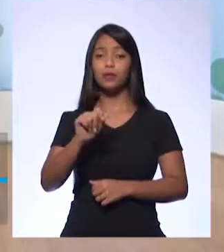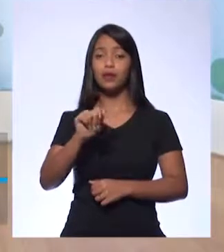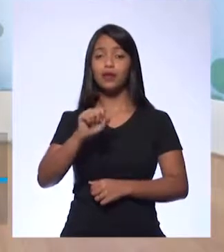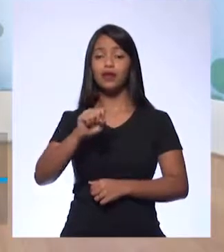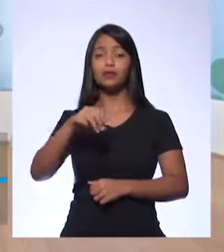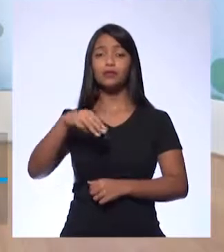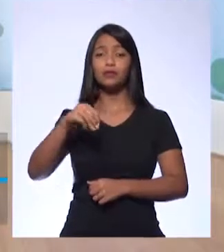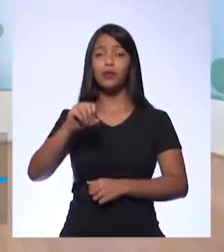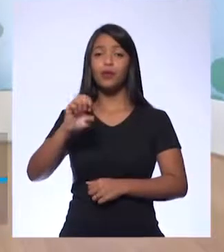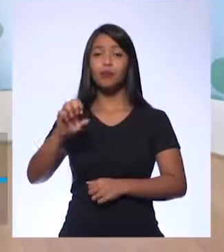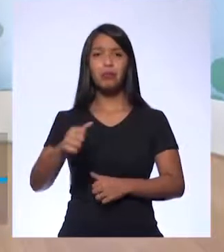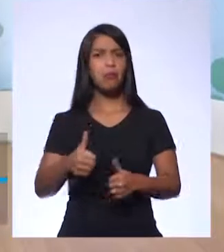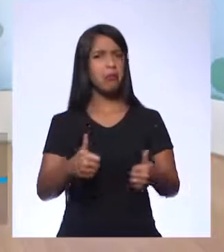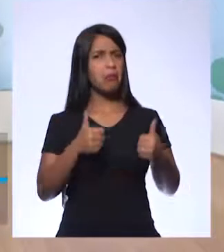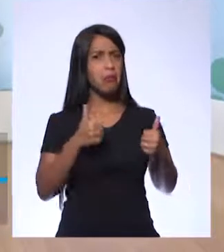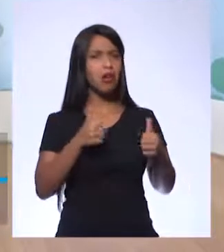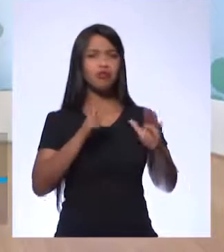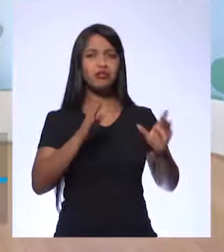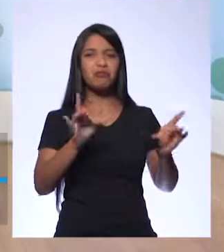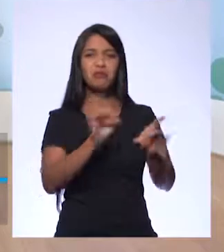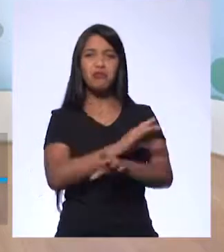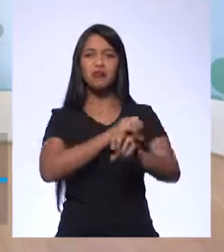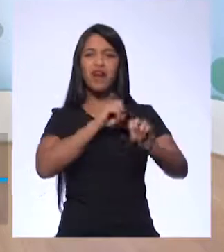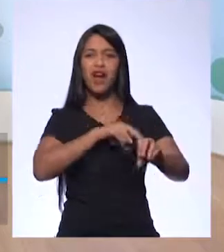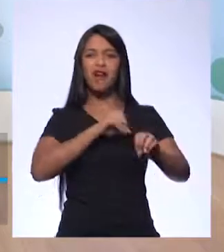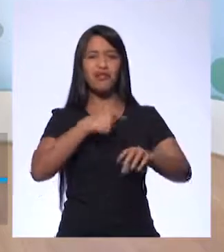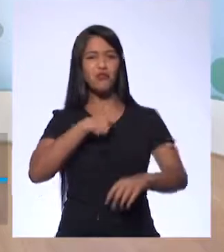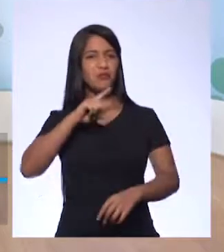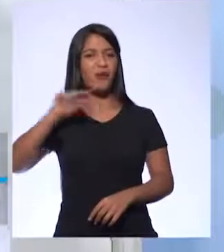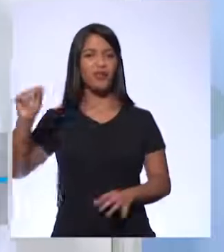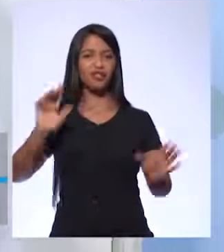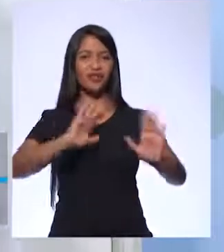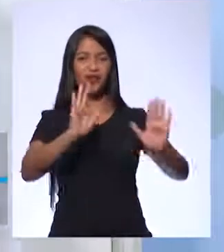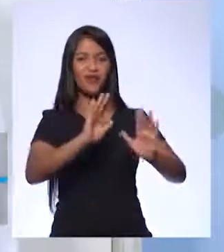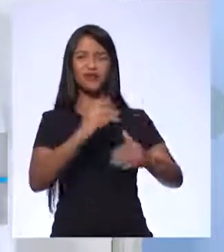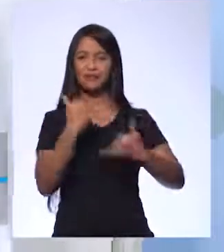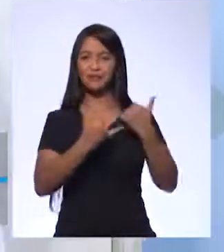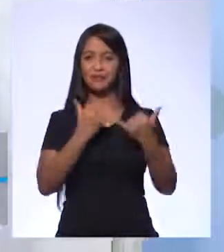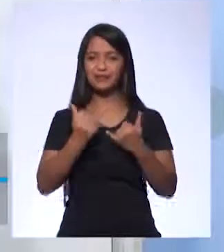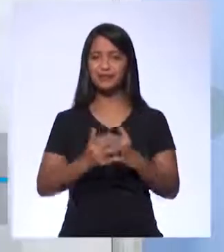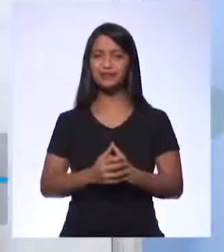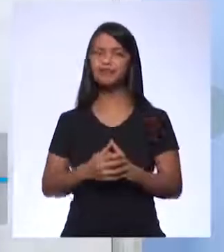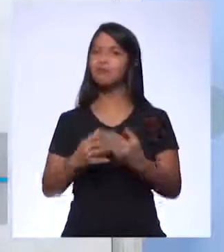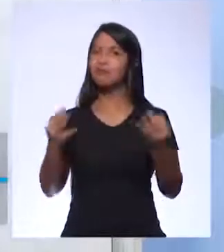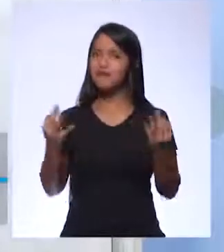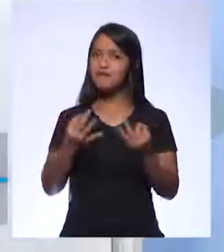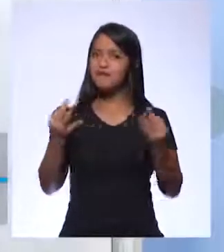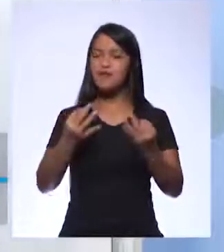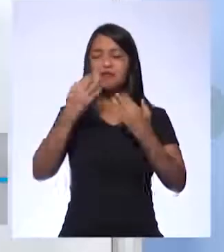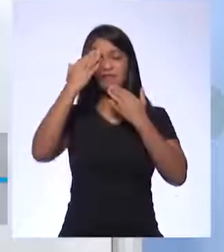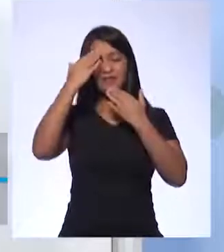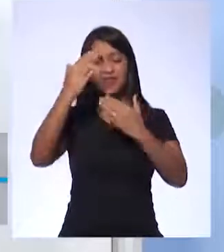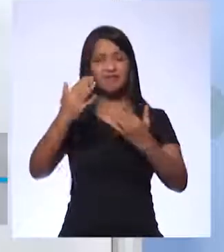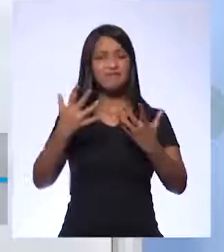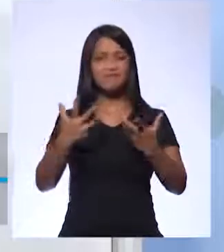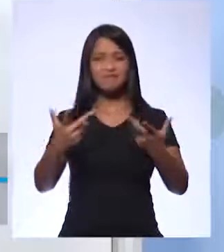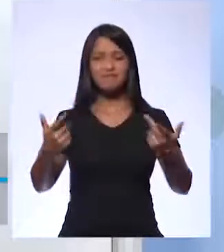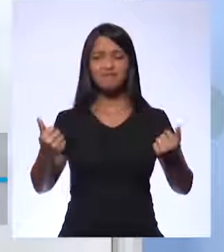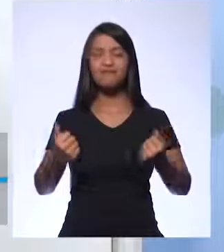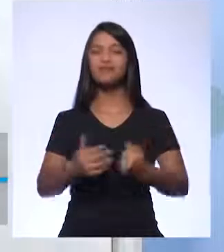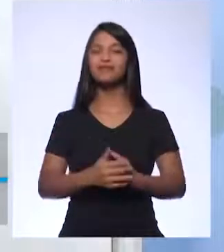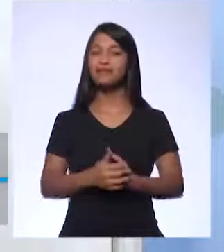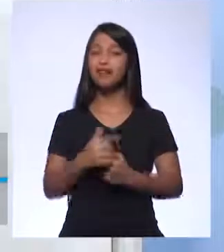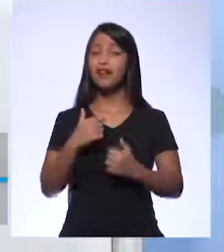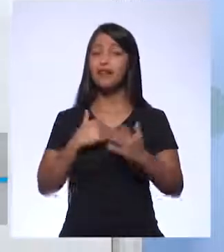minha aula, tchau, gente. Gente, perfeito, obrigado, viu? É isso mesmo, tá bom? Perfeito, maravilhoso. Eu nem vou dar